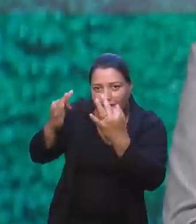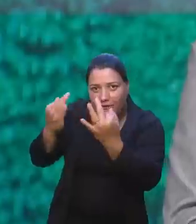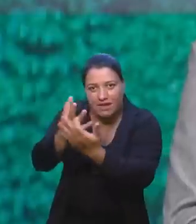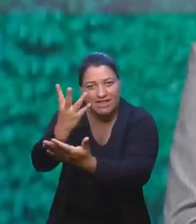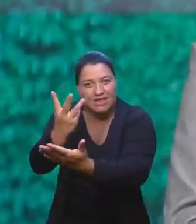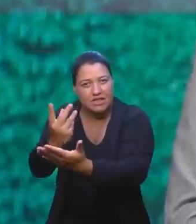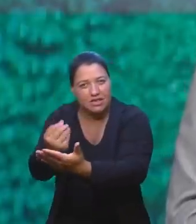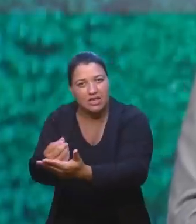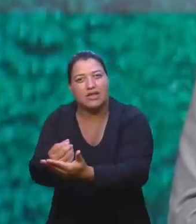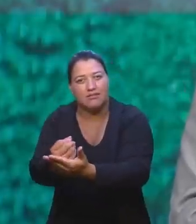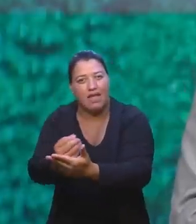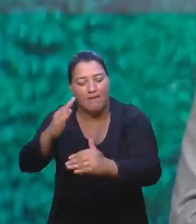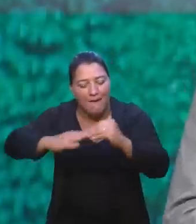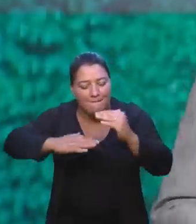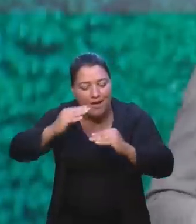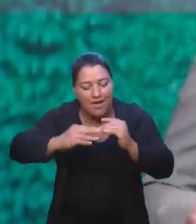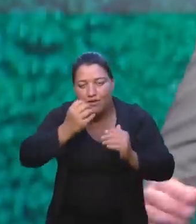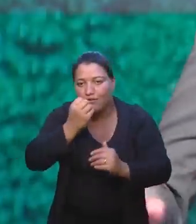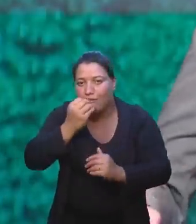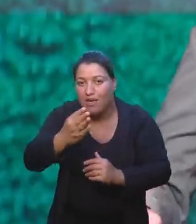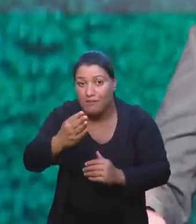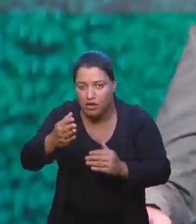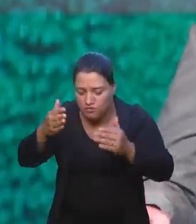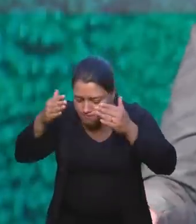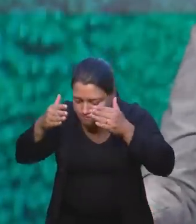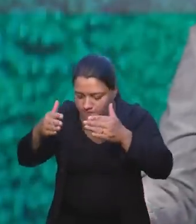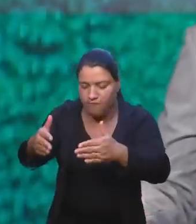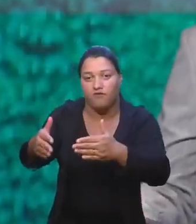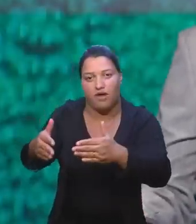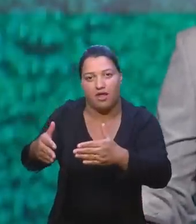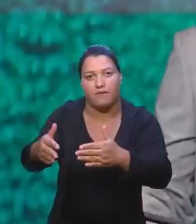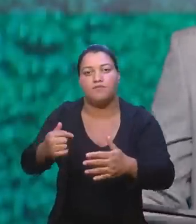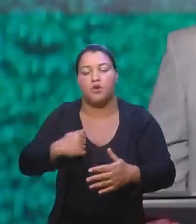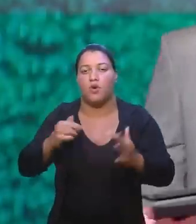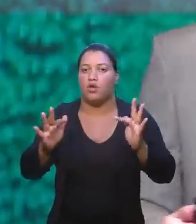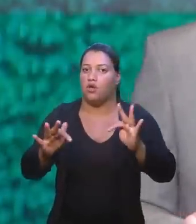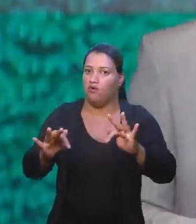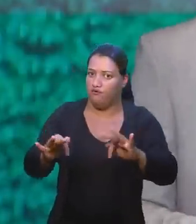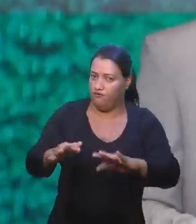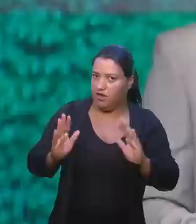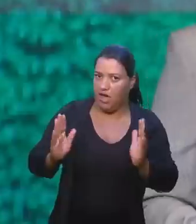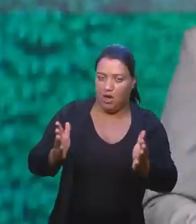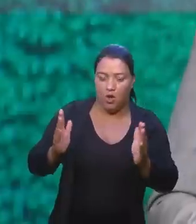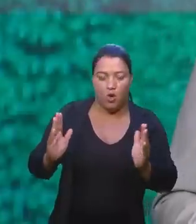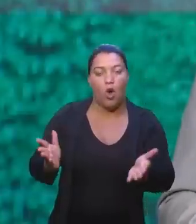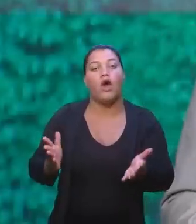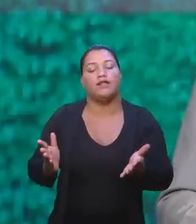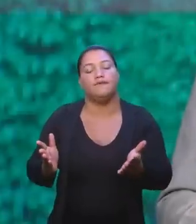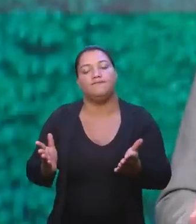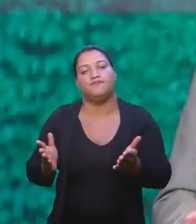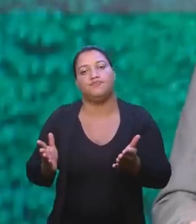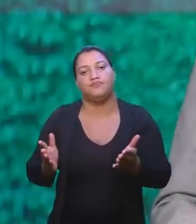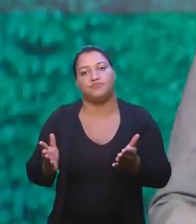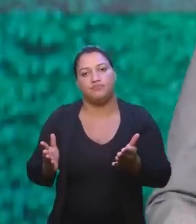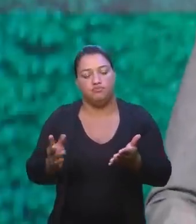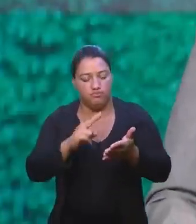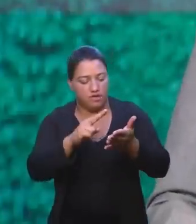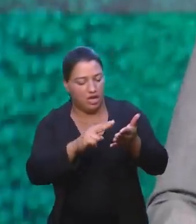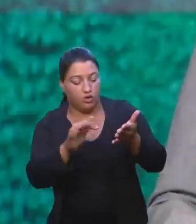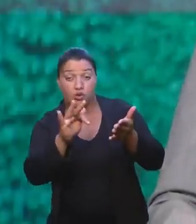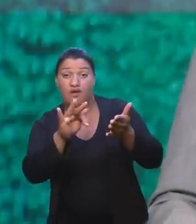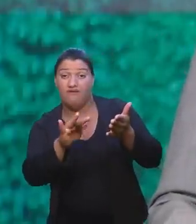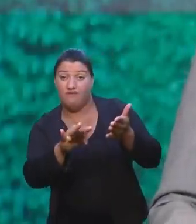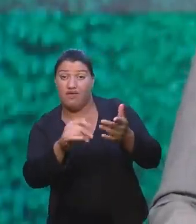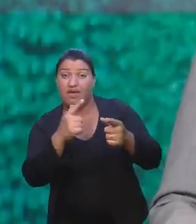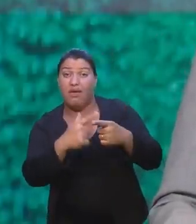bem, para que possamos nos conservar fiel. E eu encerro a minha fala, agora me permitindo aqui a leitura,